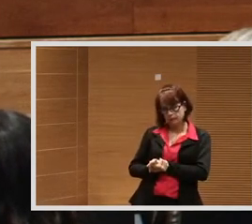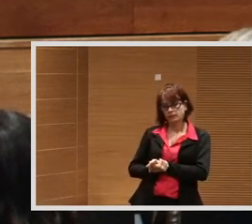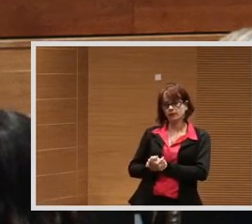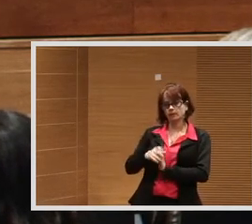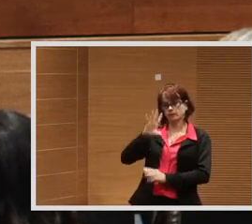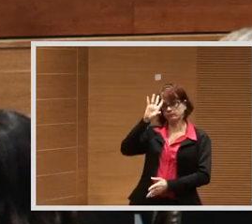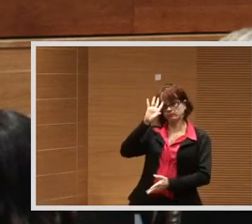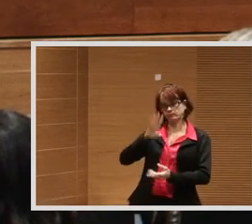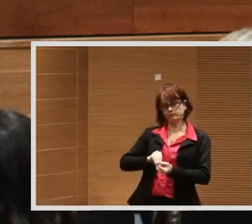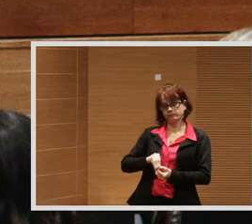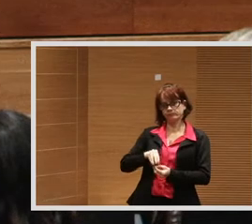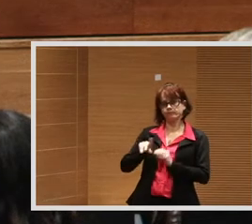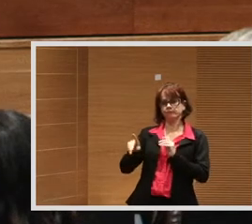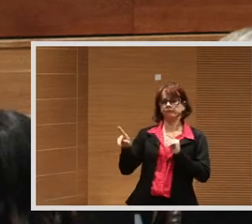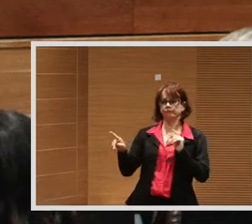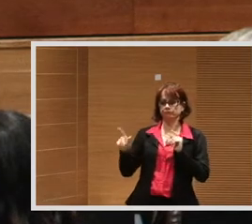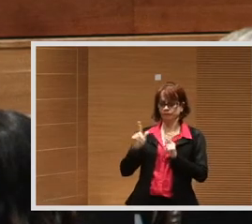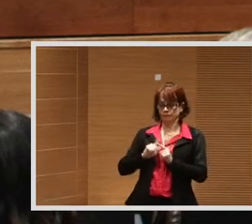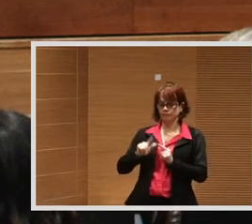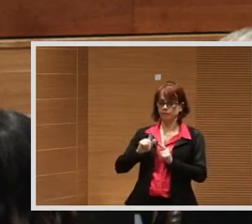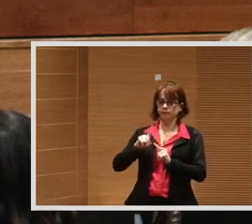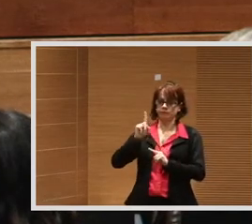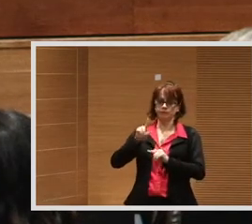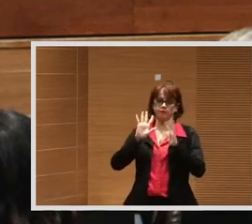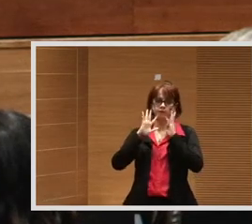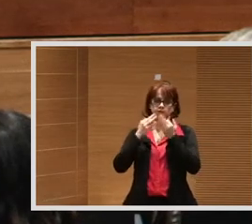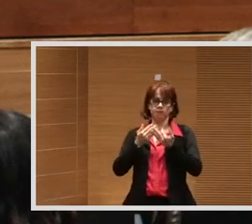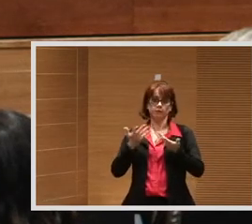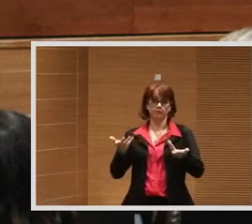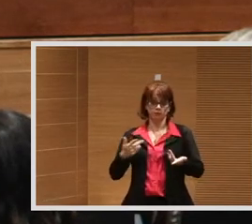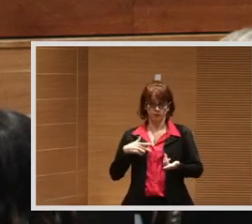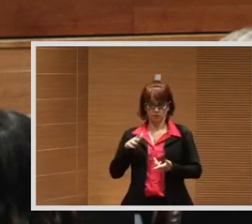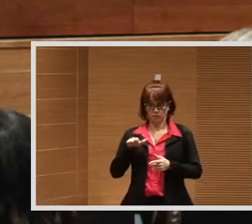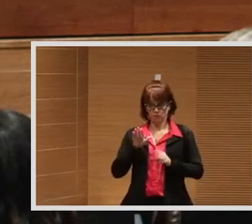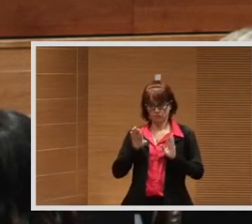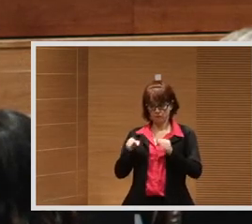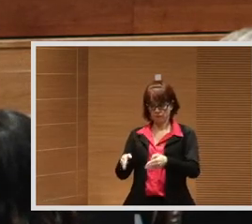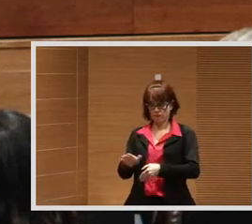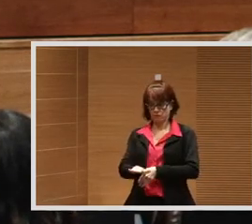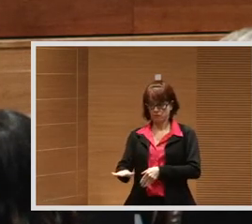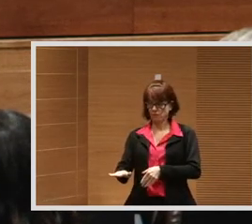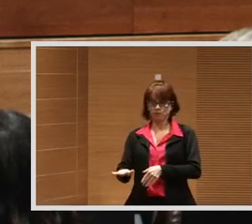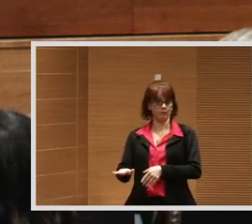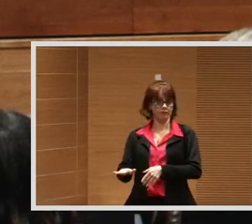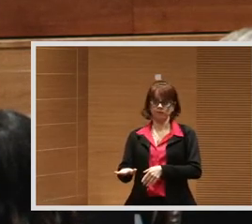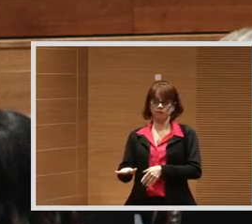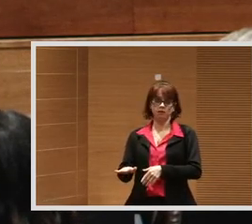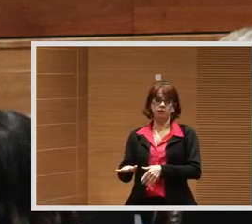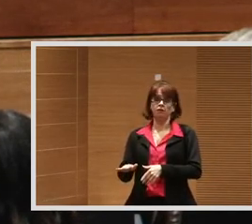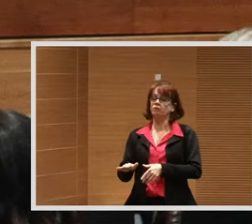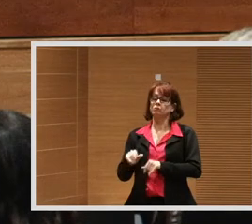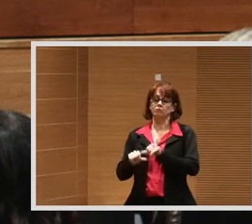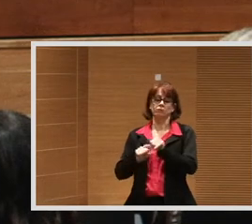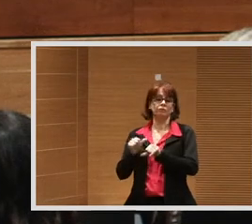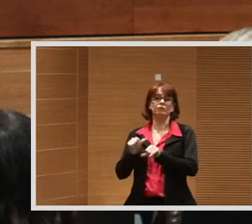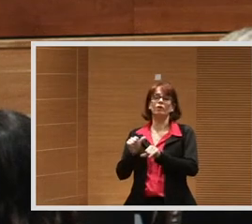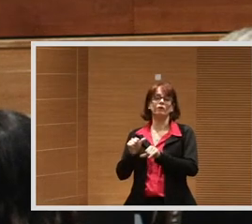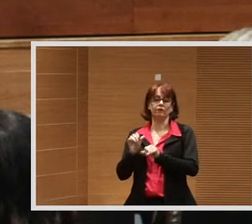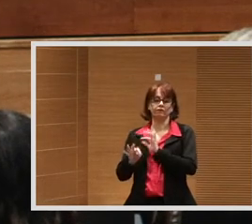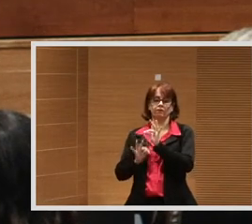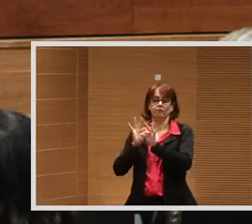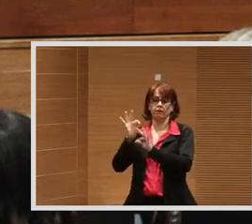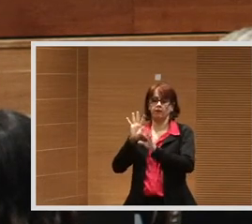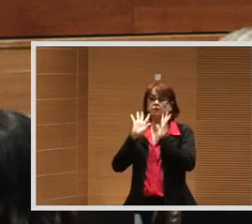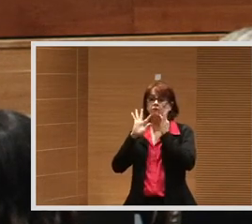E aquele trabalho que era para ser feito com a criança se transformou numa terapia familiar. E